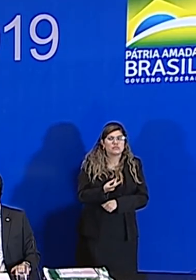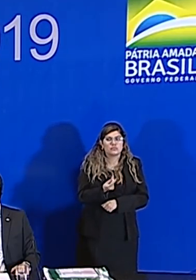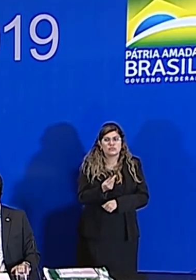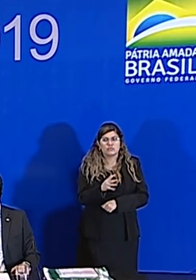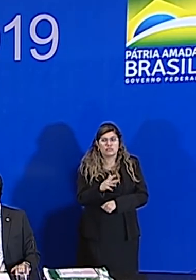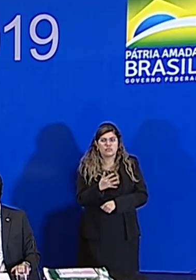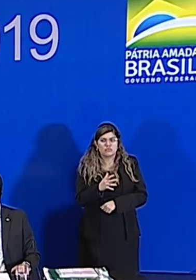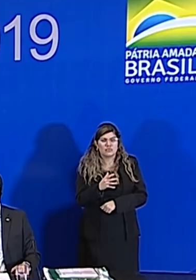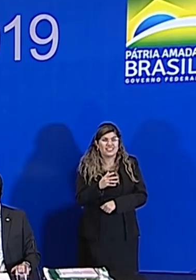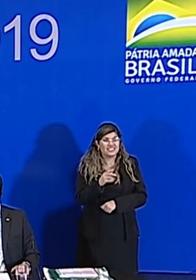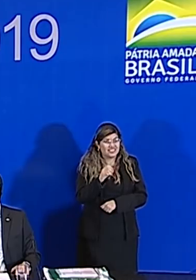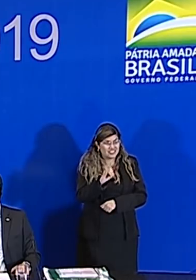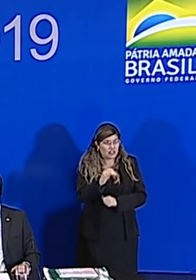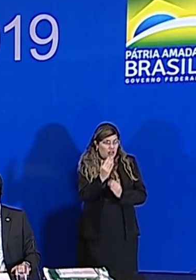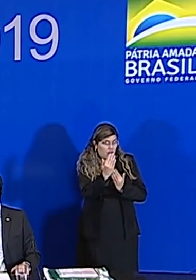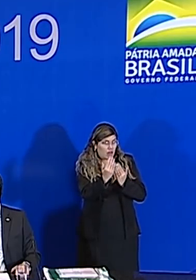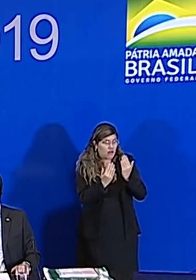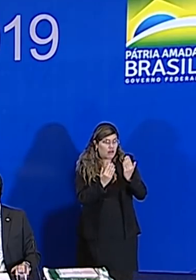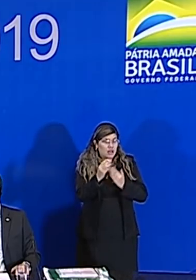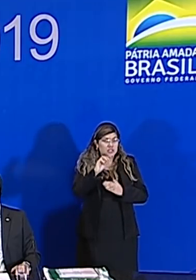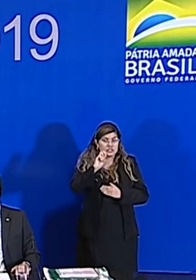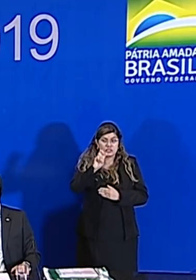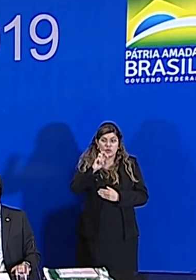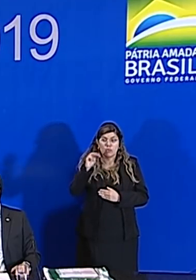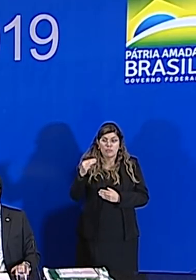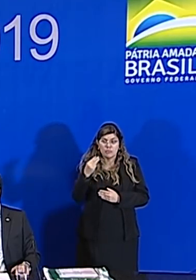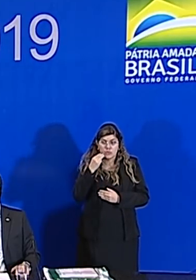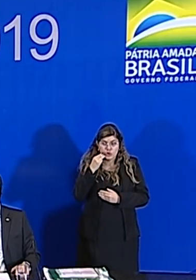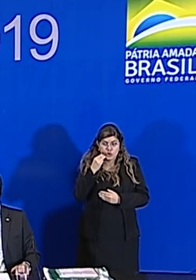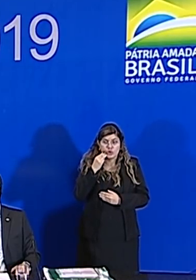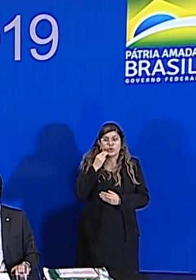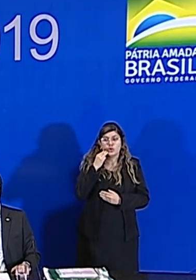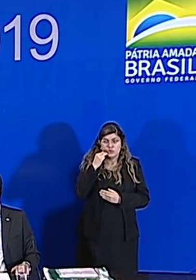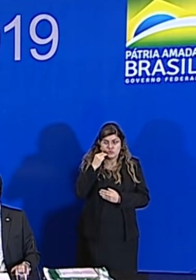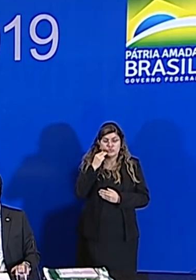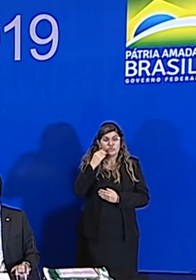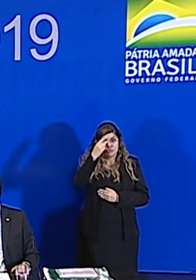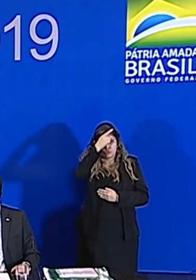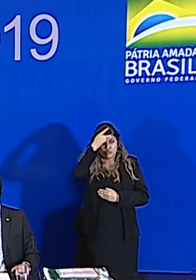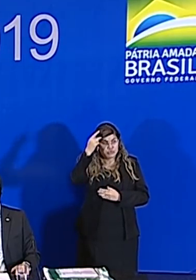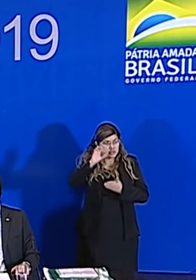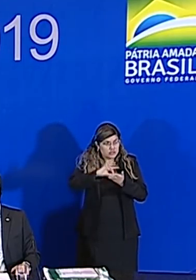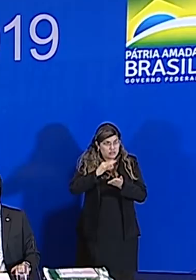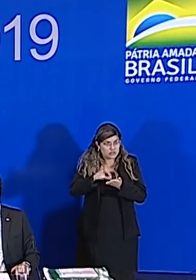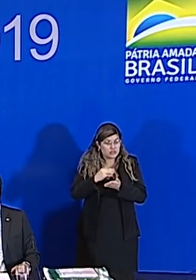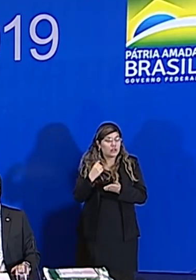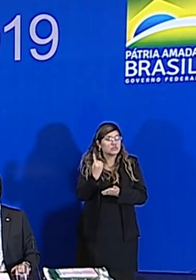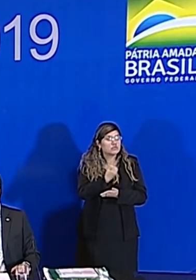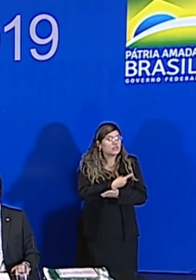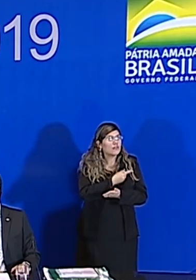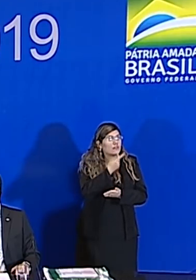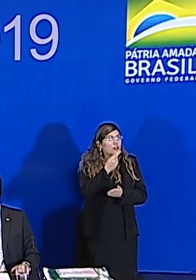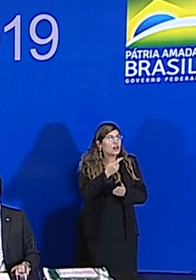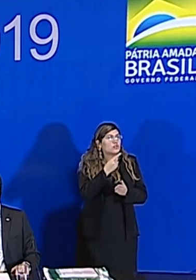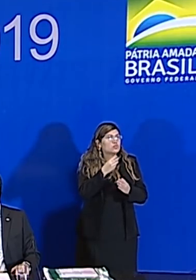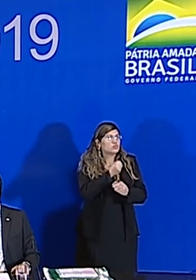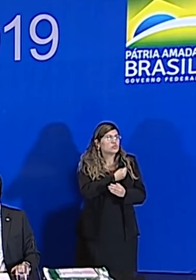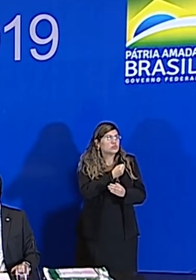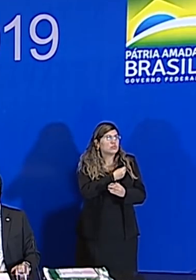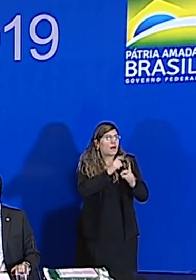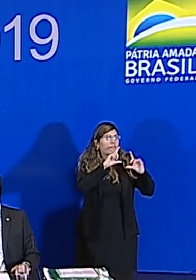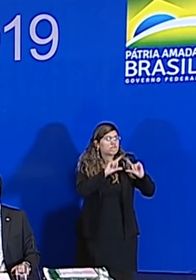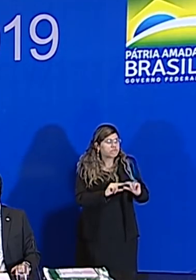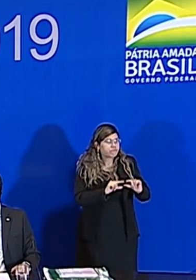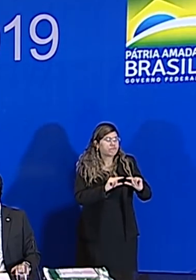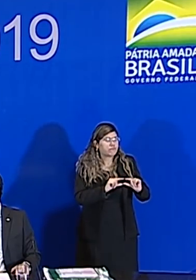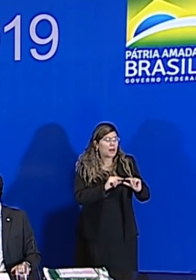Perto do universo aí de 5 milhões e 100 mil pessoas inscritas, a gente está falando de um número inferior a 5 mil pessoas, nem